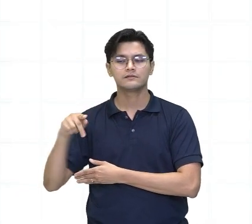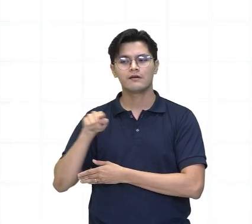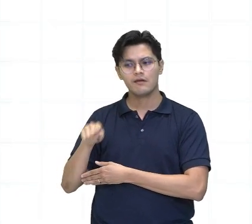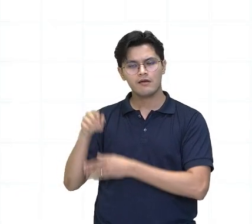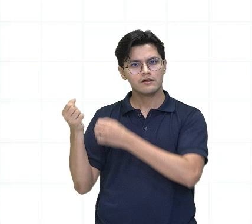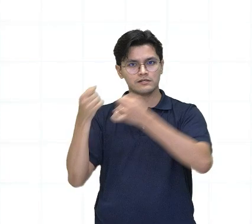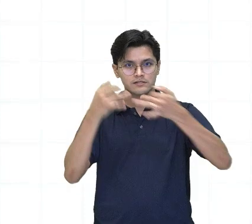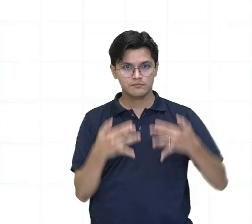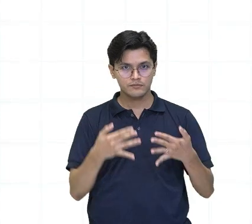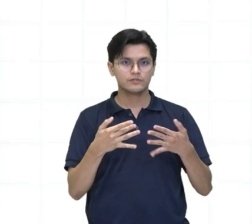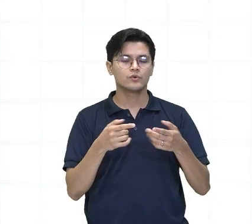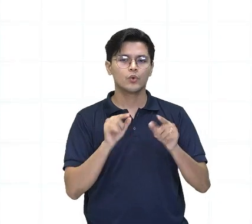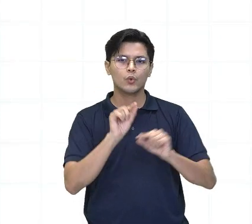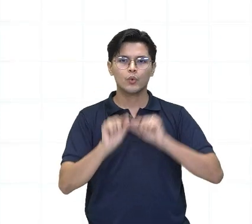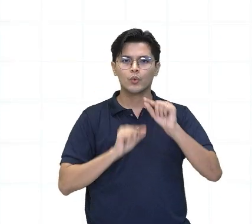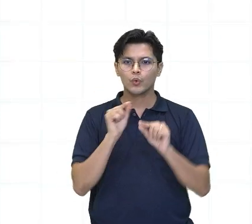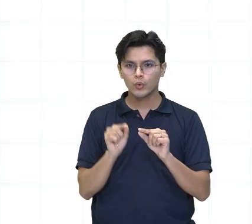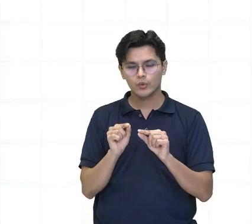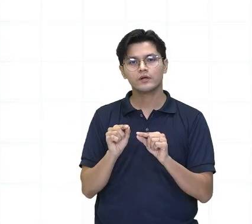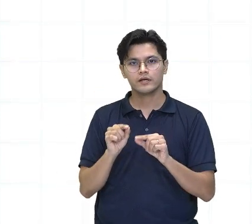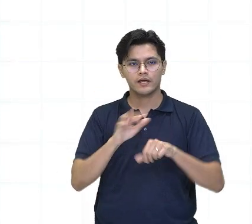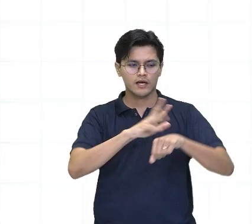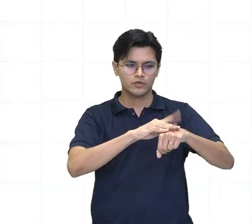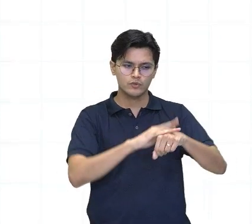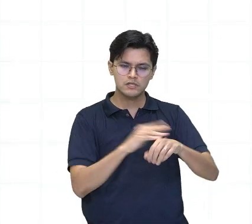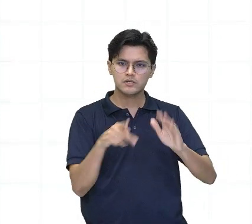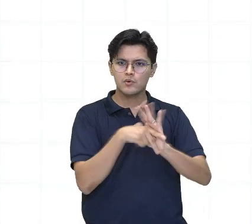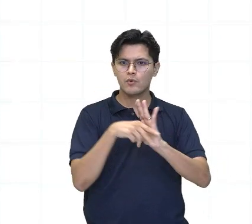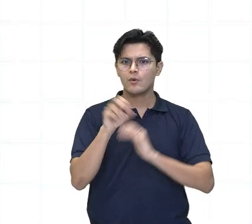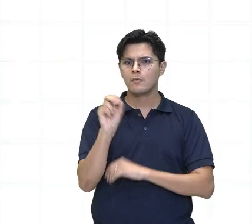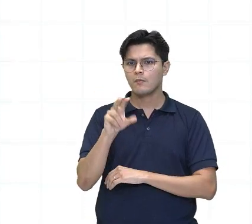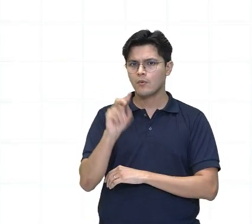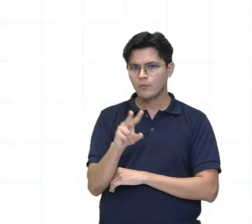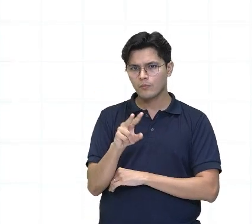doenças causadas por vírus transmitidas